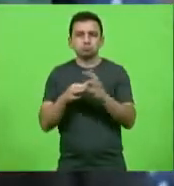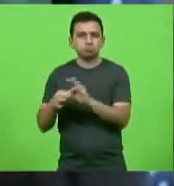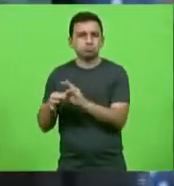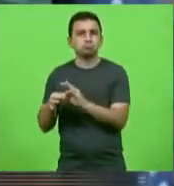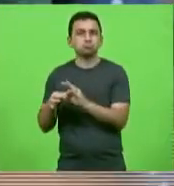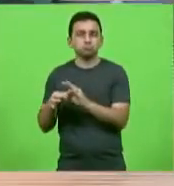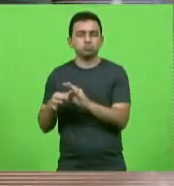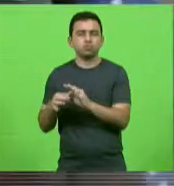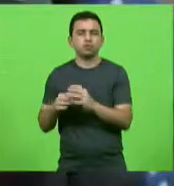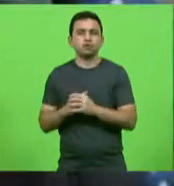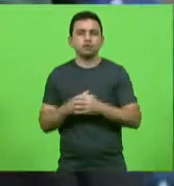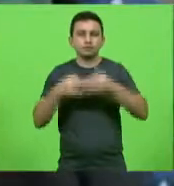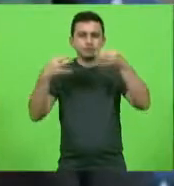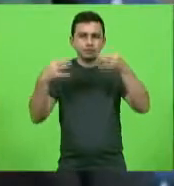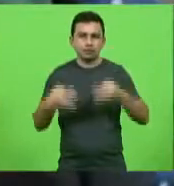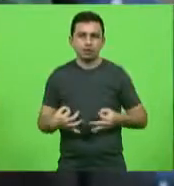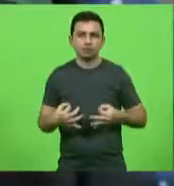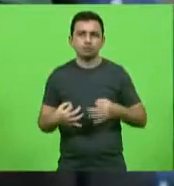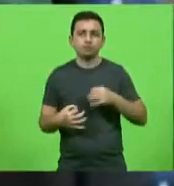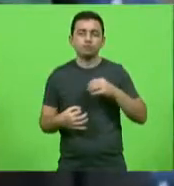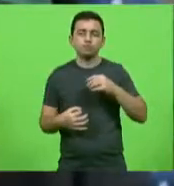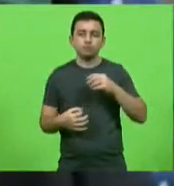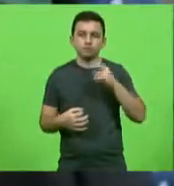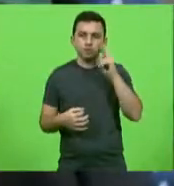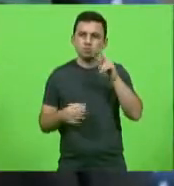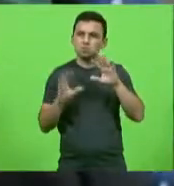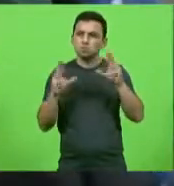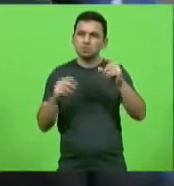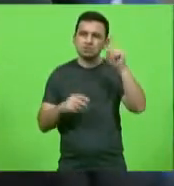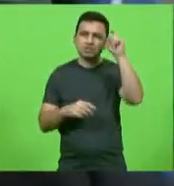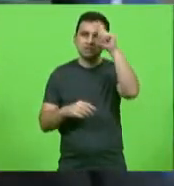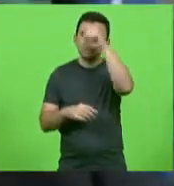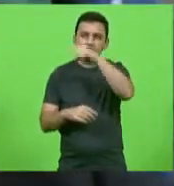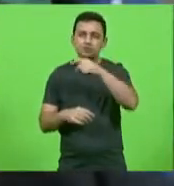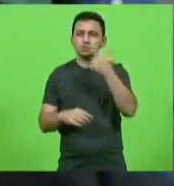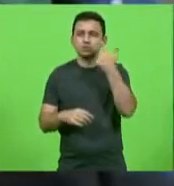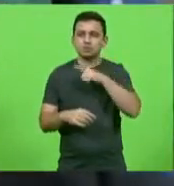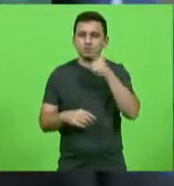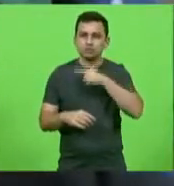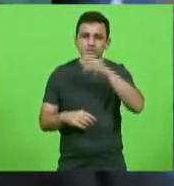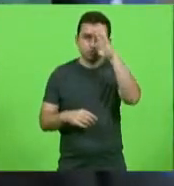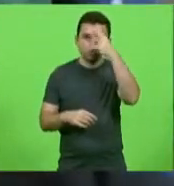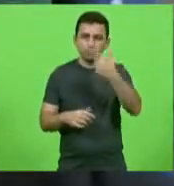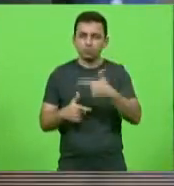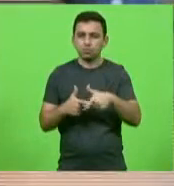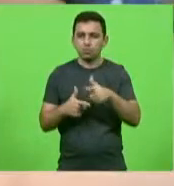imparcial, as notórias dificuldades dos gestores públicos em solucionar